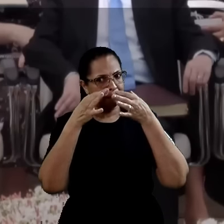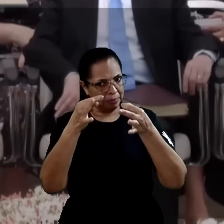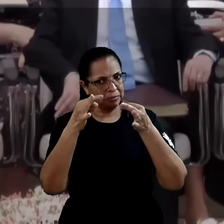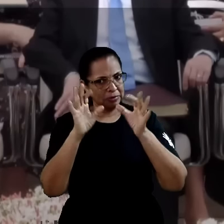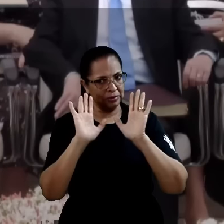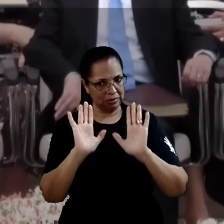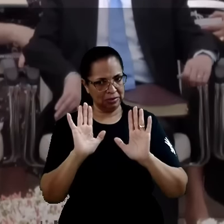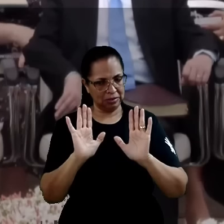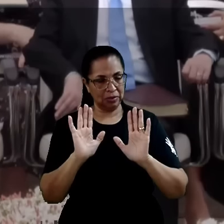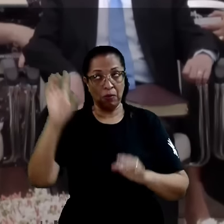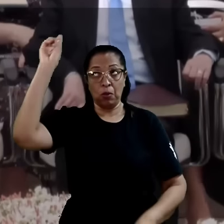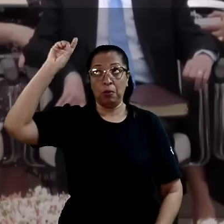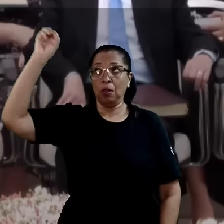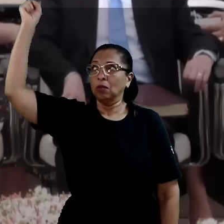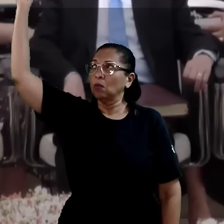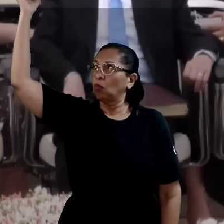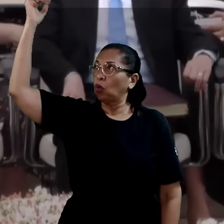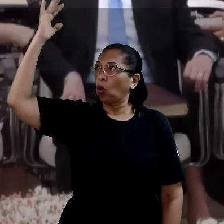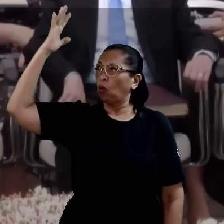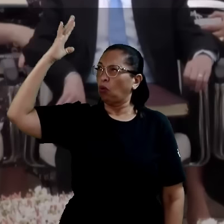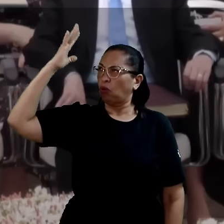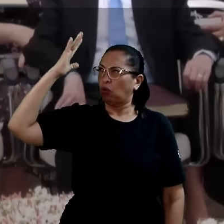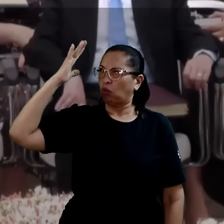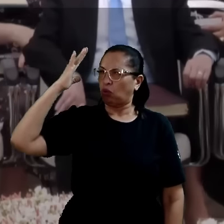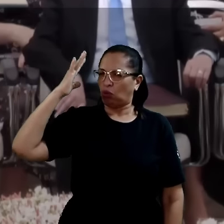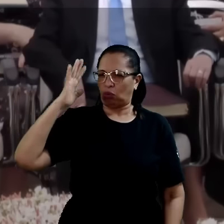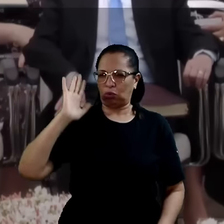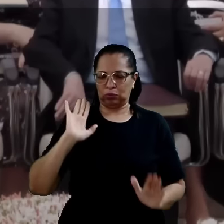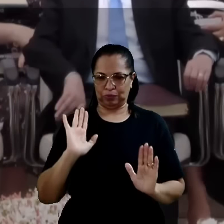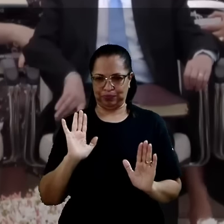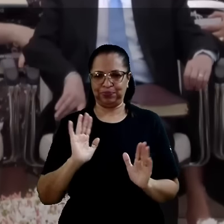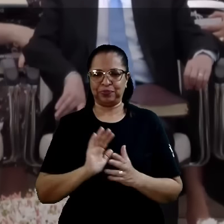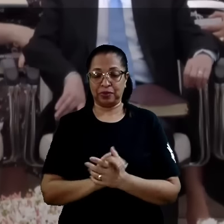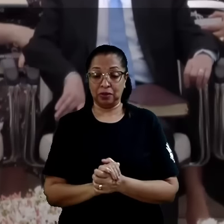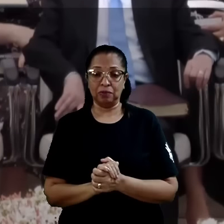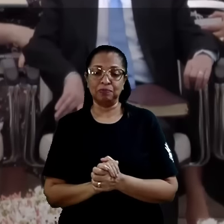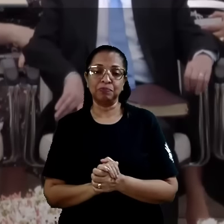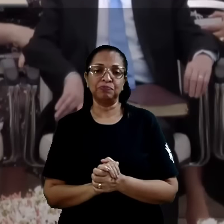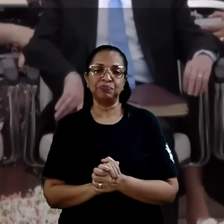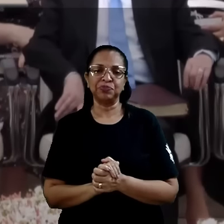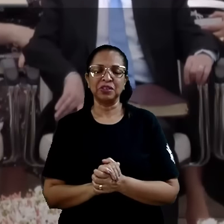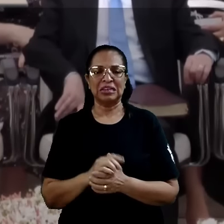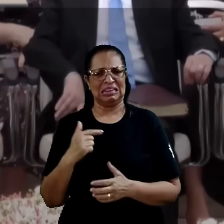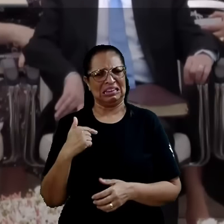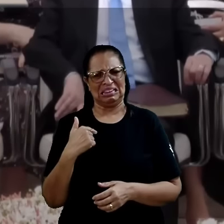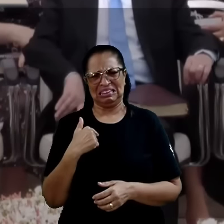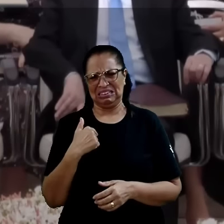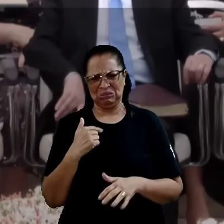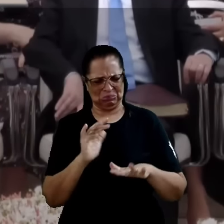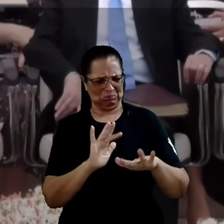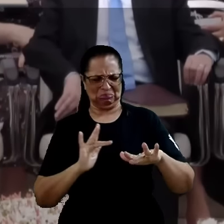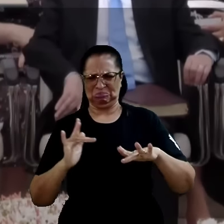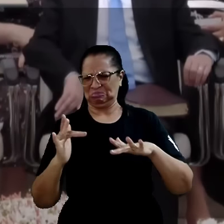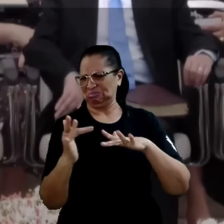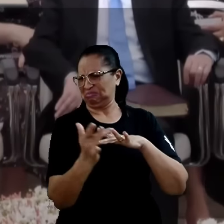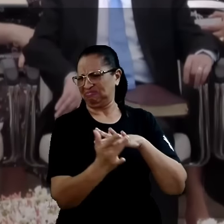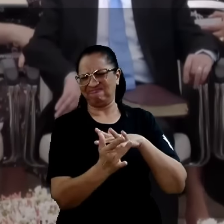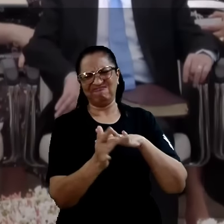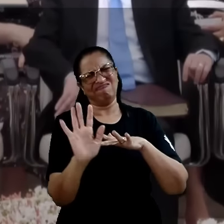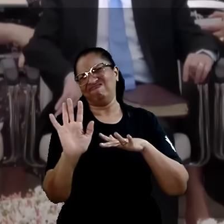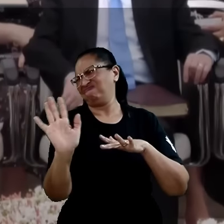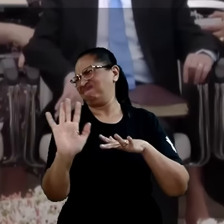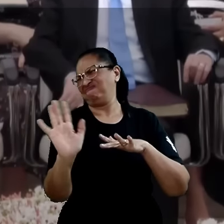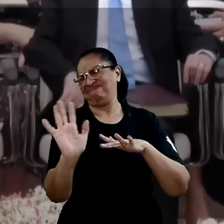precisas eu não sou muito das redes sociais quase nada esqueço às vezes de postar os banner de responder